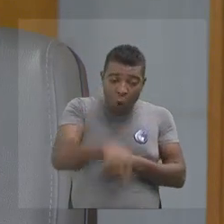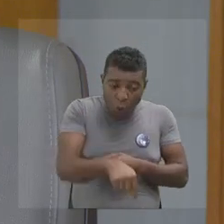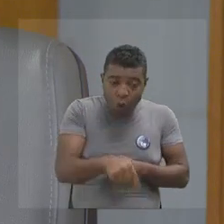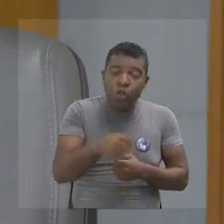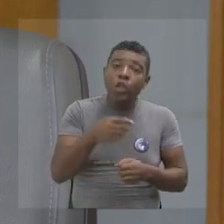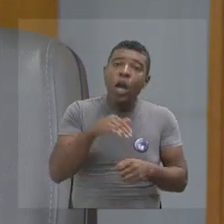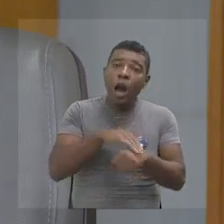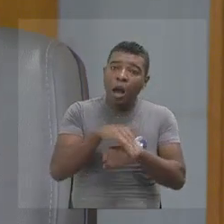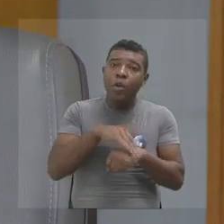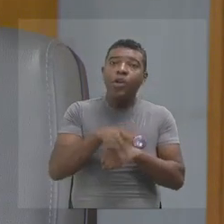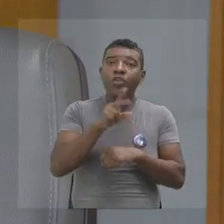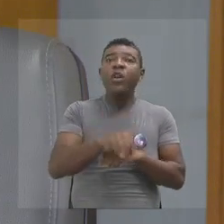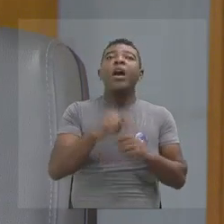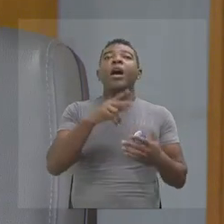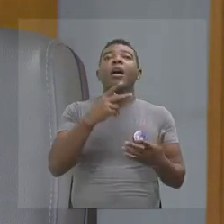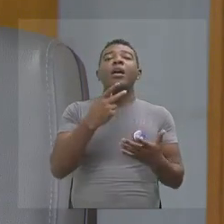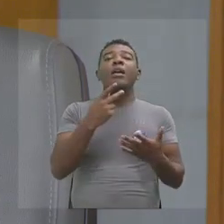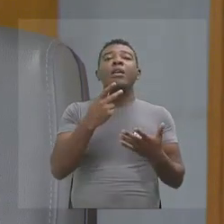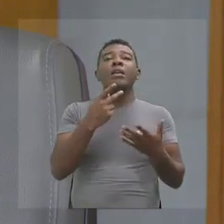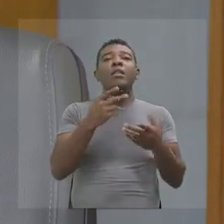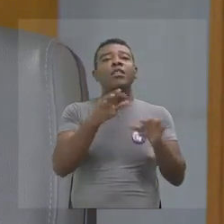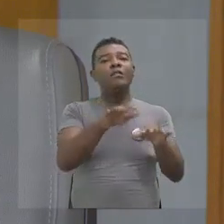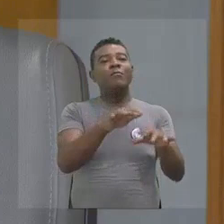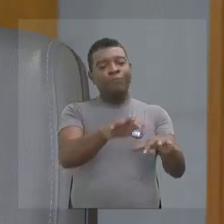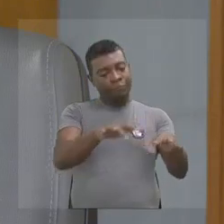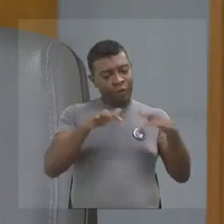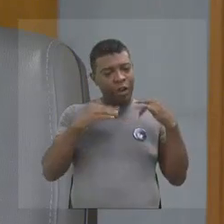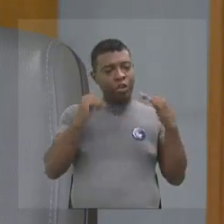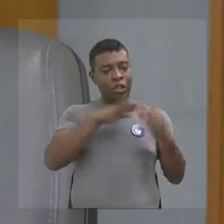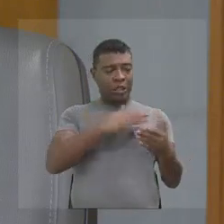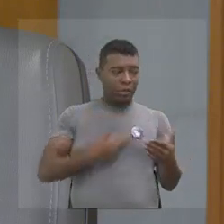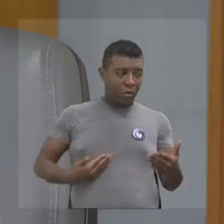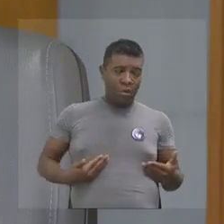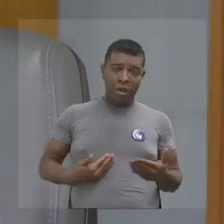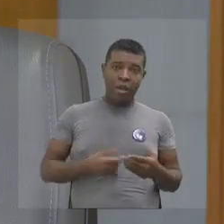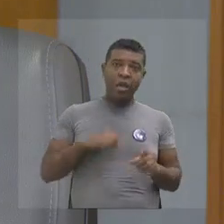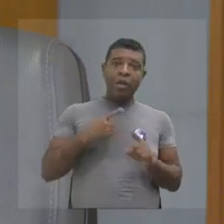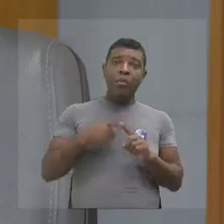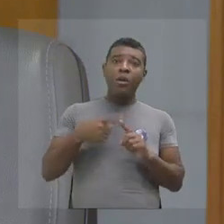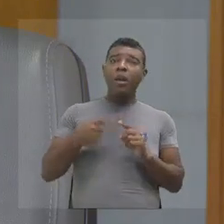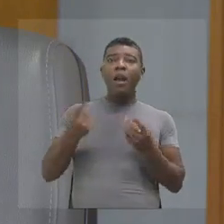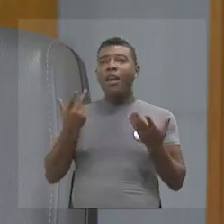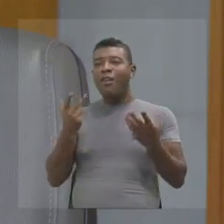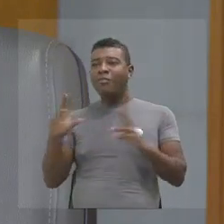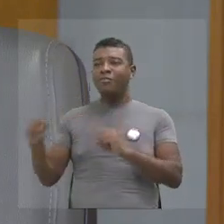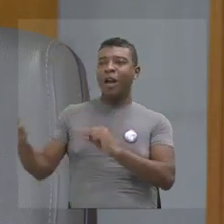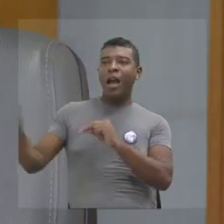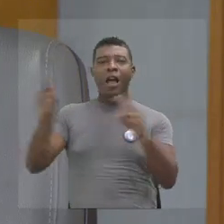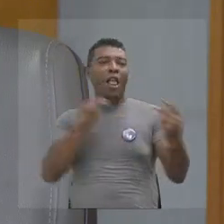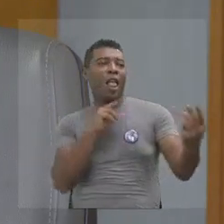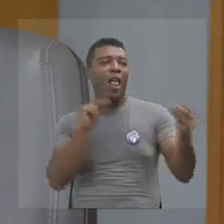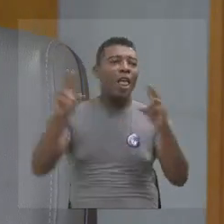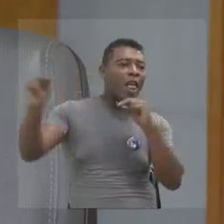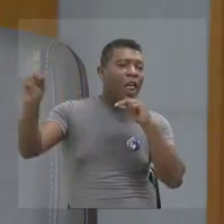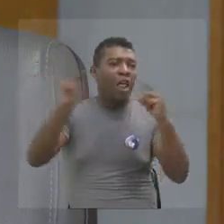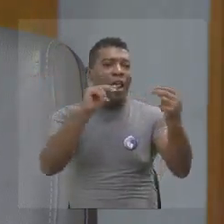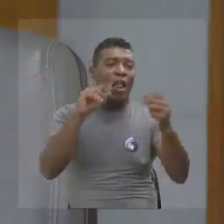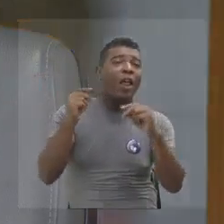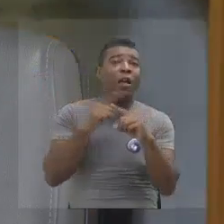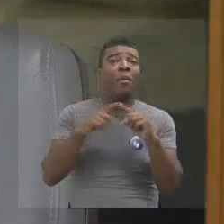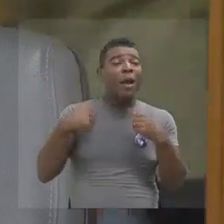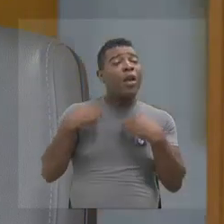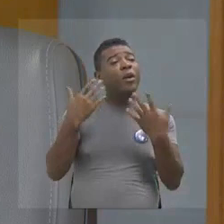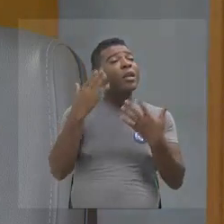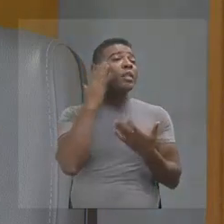cidade sobre esse risco Então eu queria saber porque muita coisa se diz nos Bastidores eu queria saber em que pé que tá esse licenciamento na